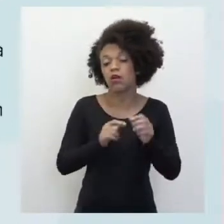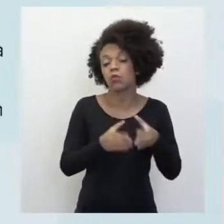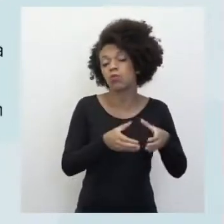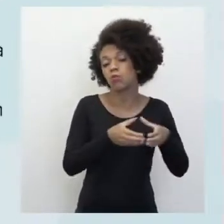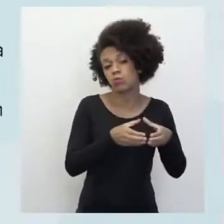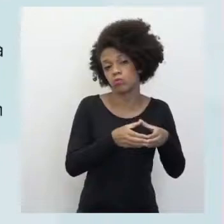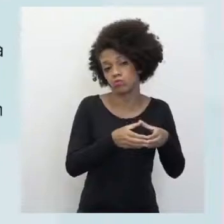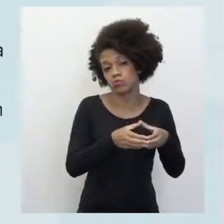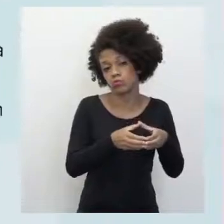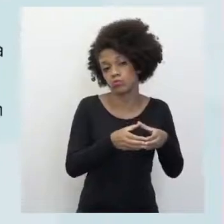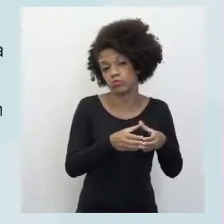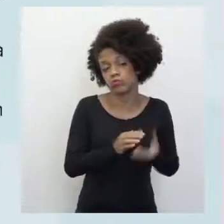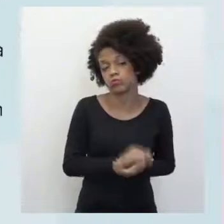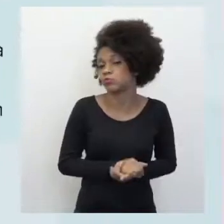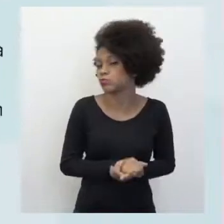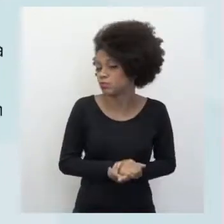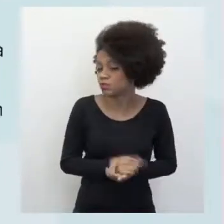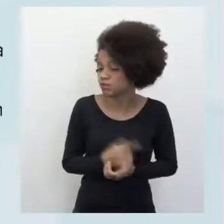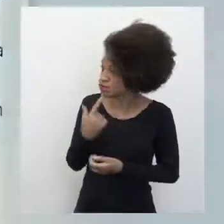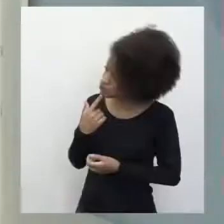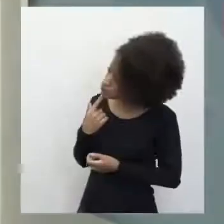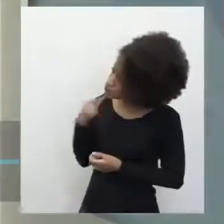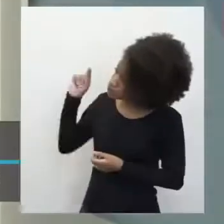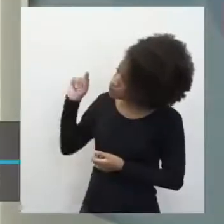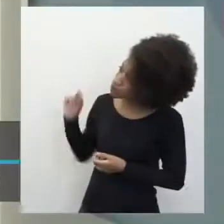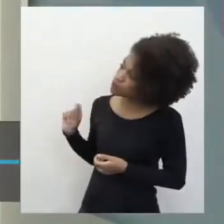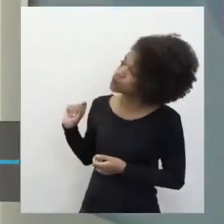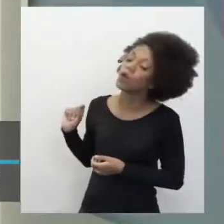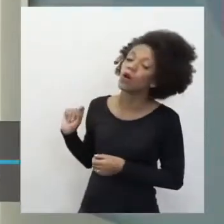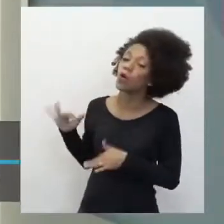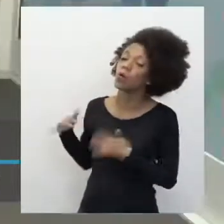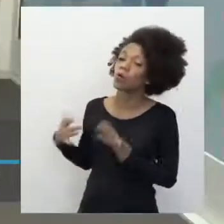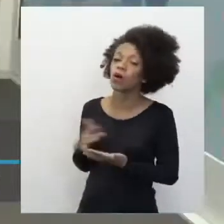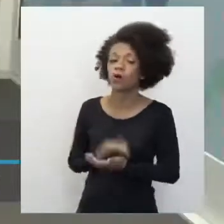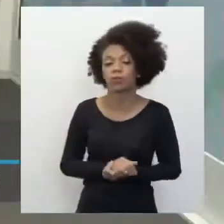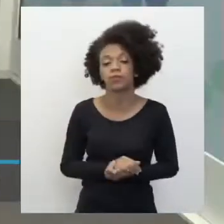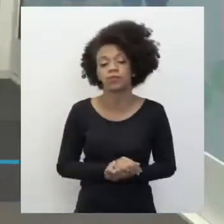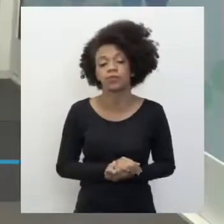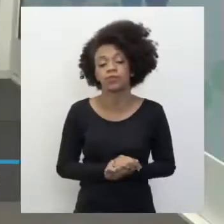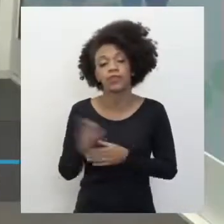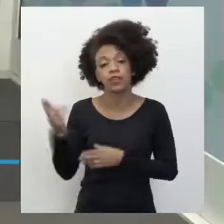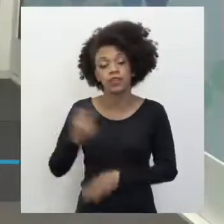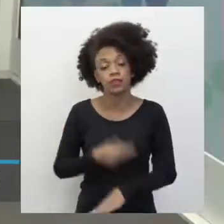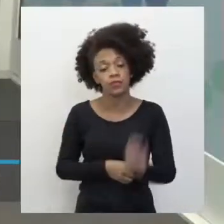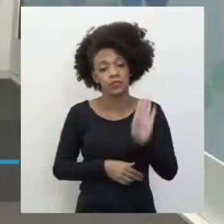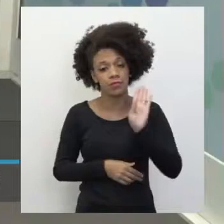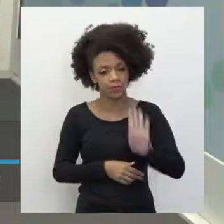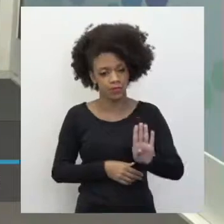grupo. Tá fácil, né? Letra B. Letra B.